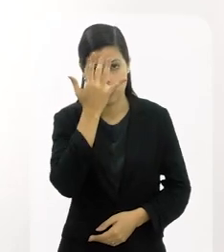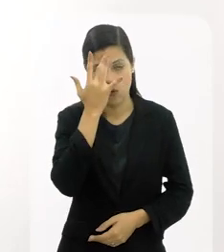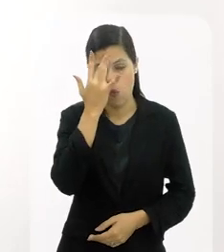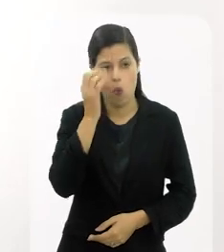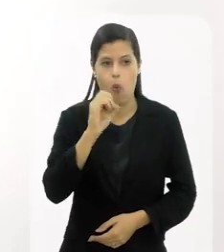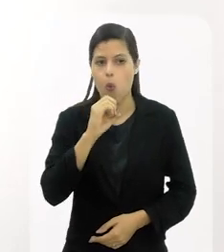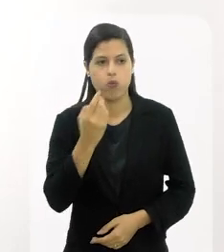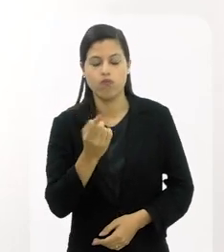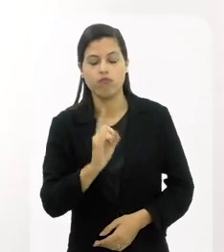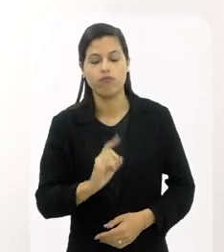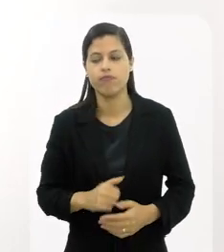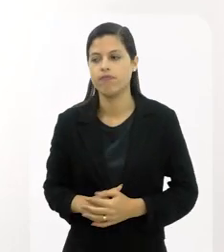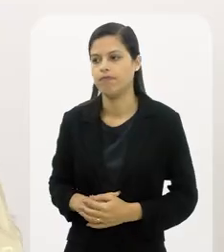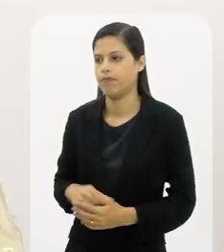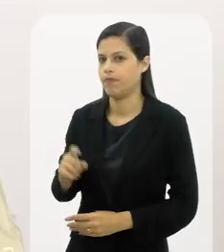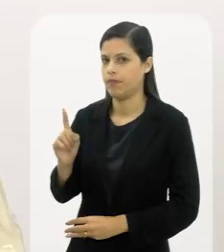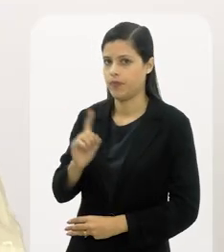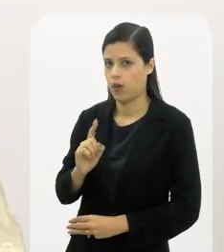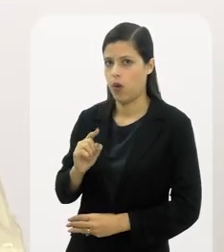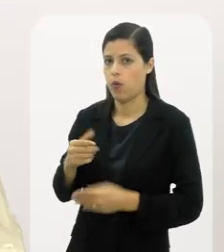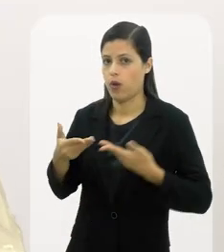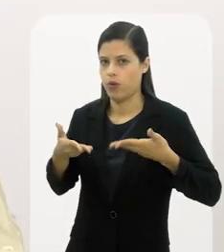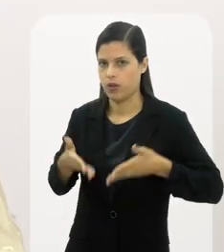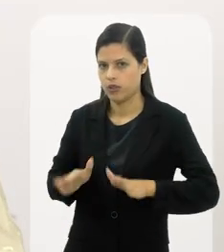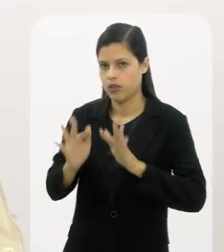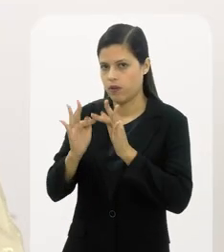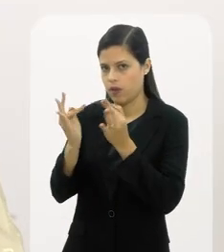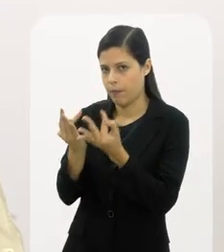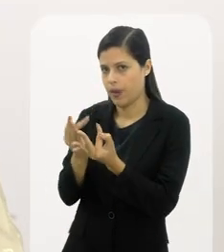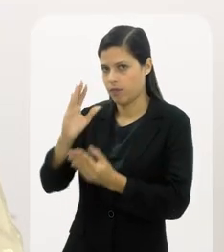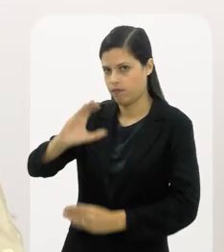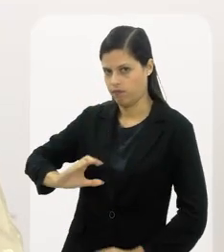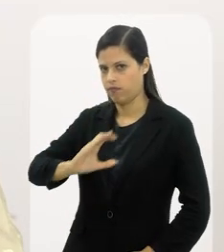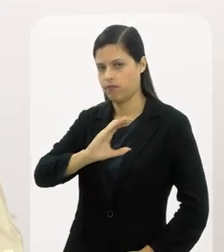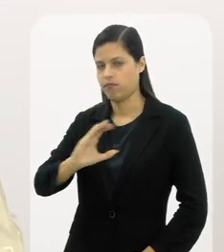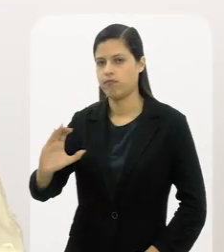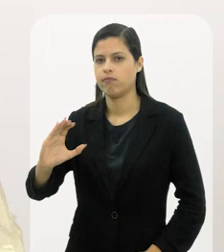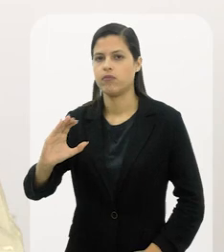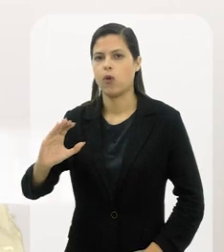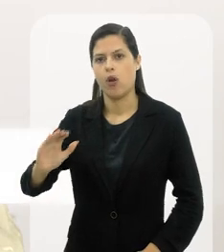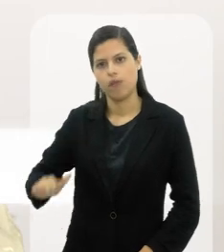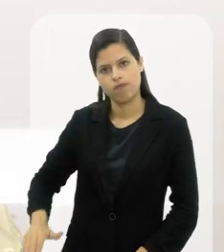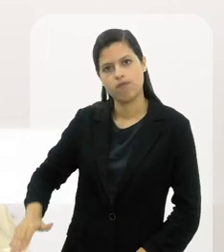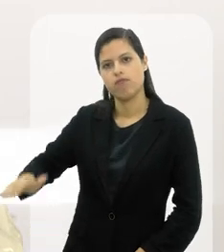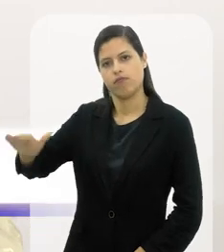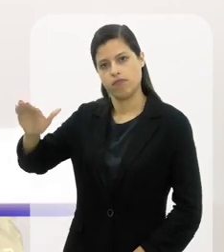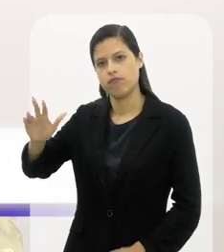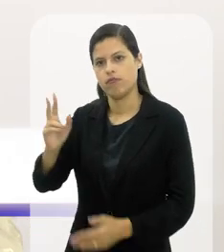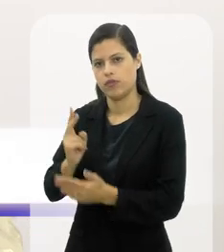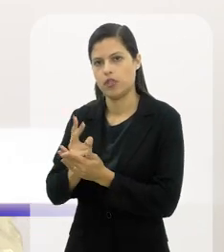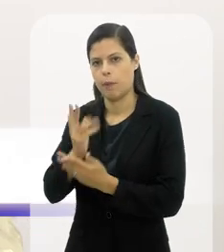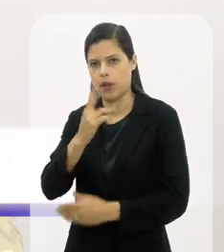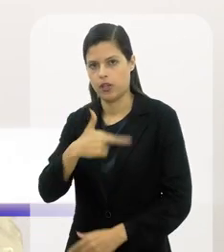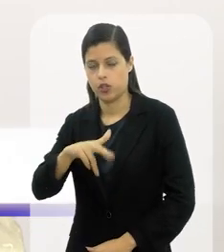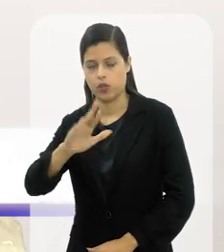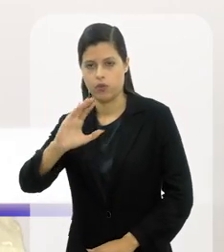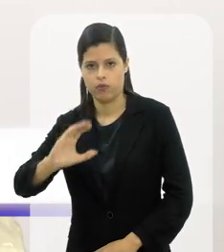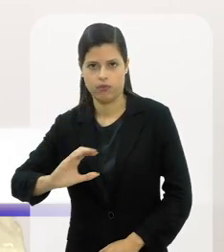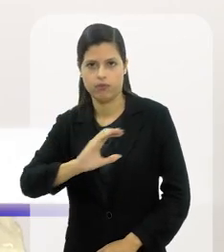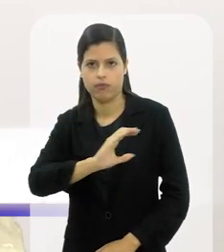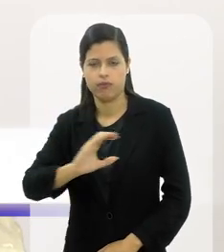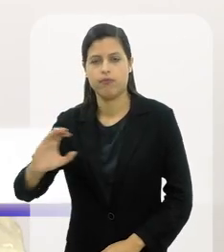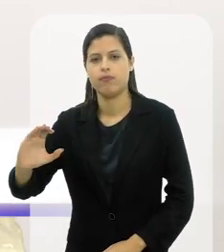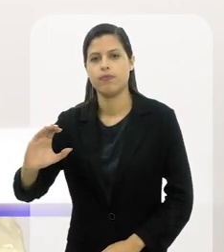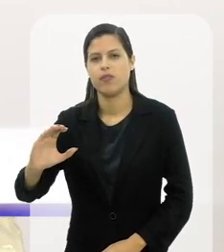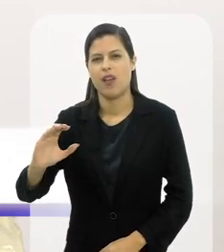outra religião? Não. Eu nasci numa família católica, fui criada enquanto católica,